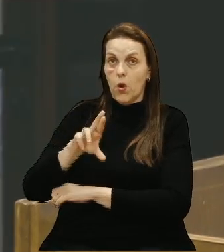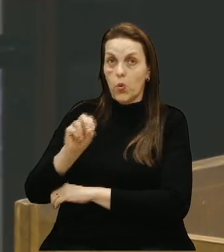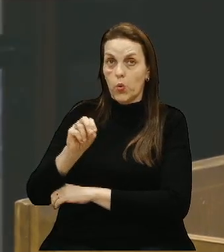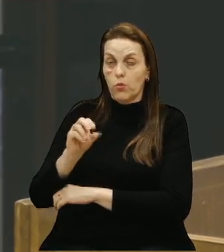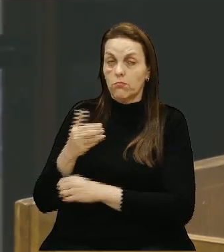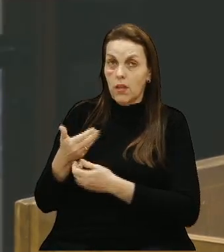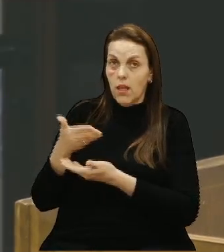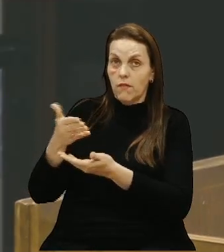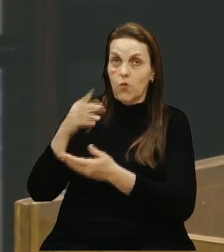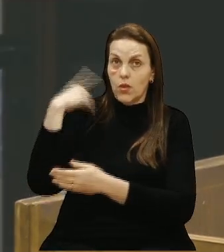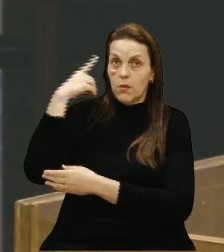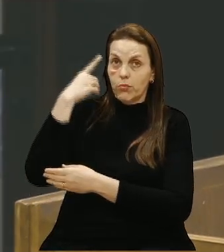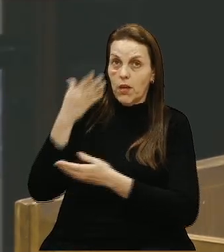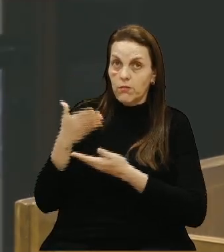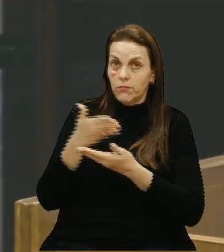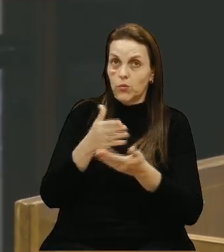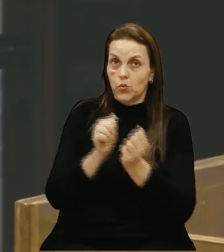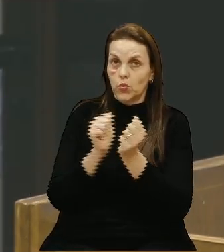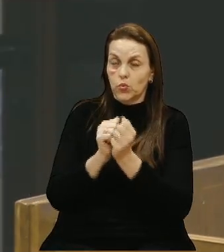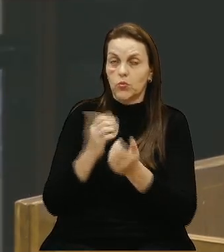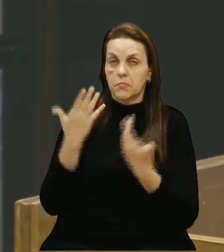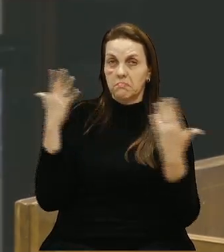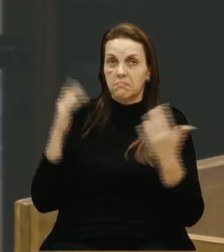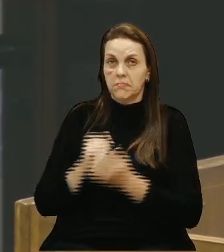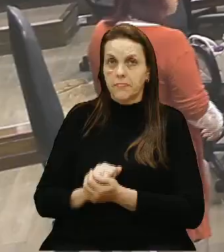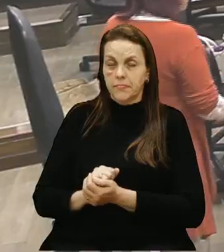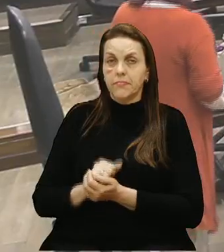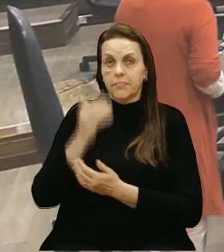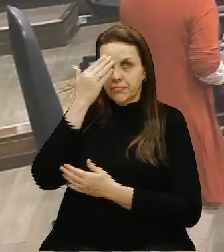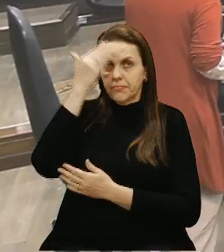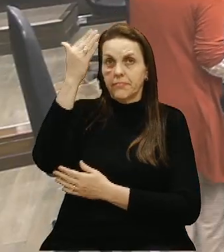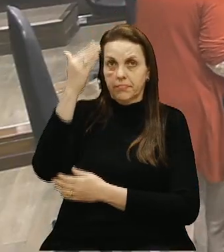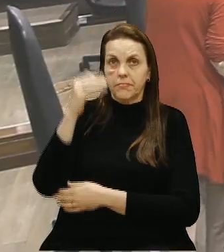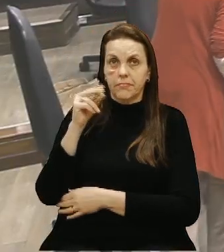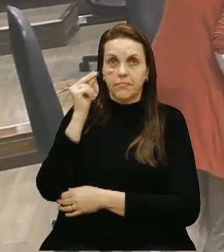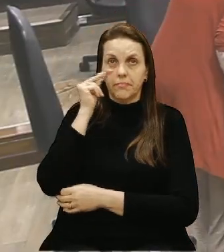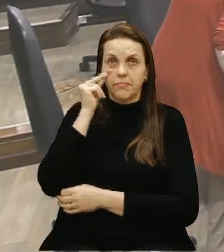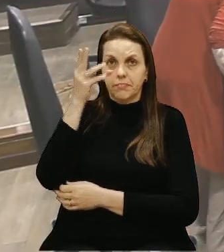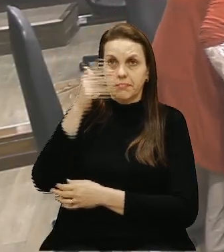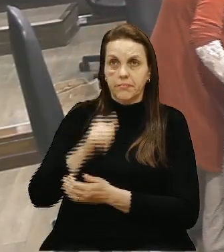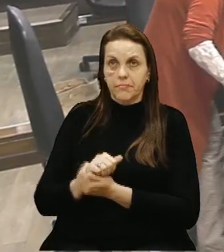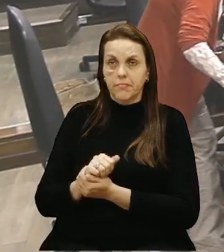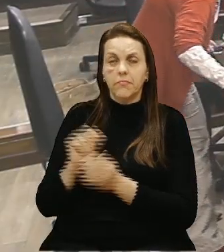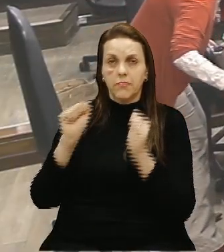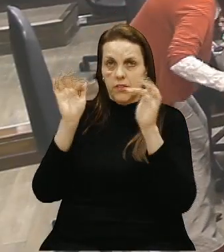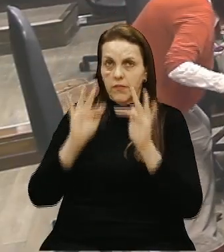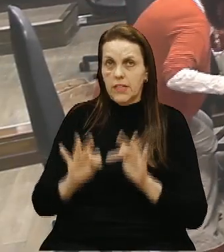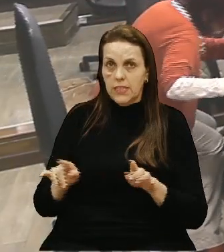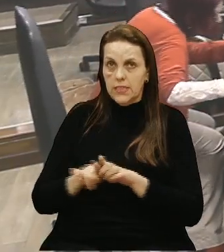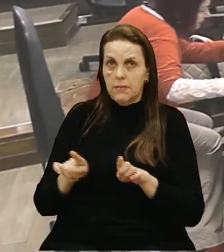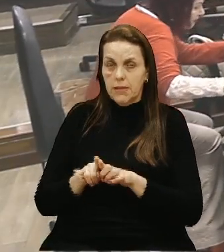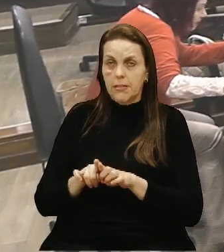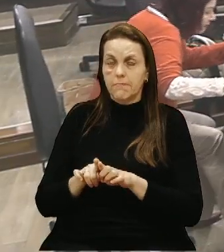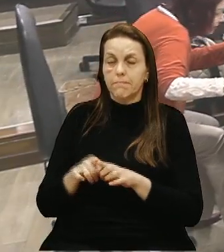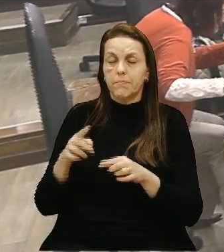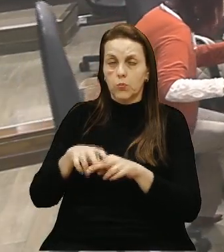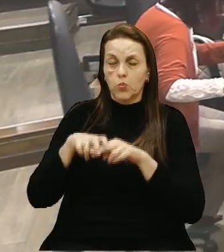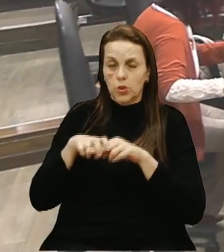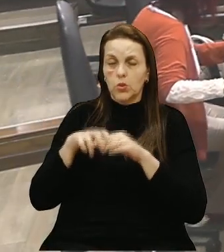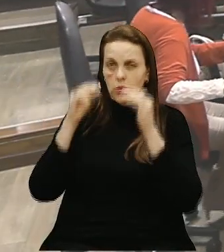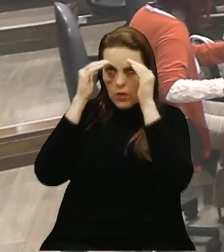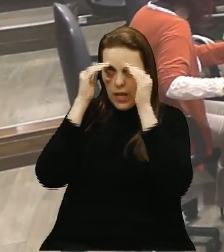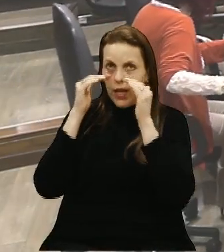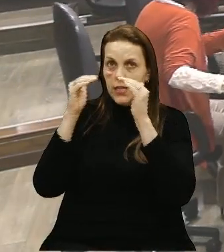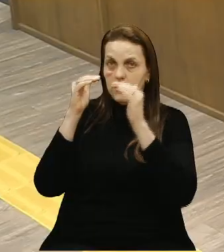deputados, e parabenizar, de imediato. Uma parte, vereador. Obrigado, vereador Cláudio. Fico feliz também, e por isso que tenho o maior respeito por